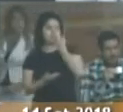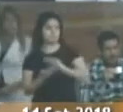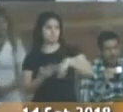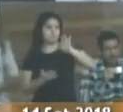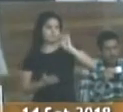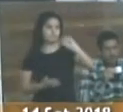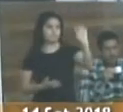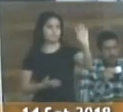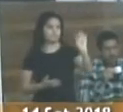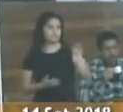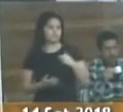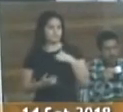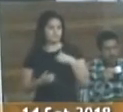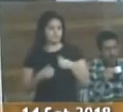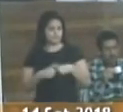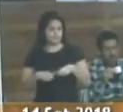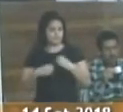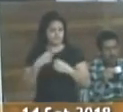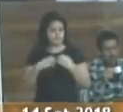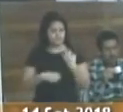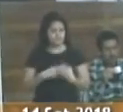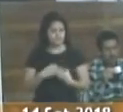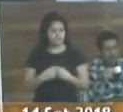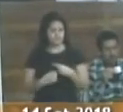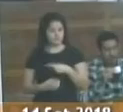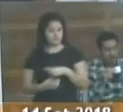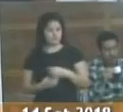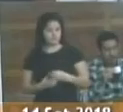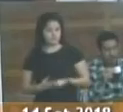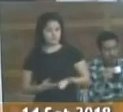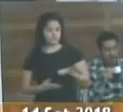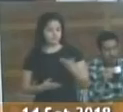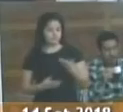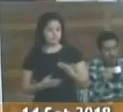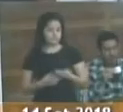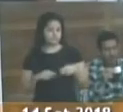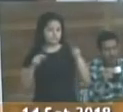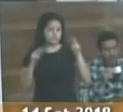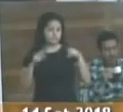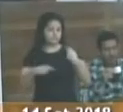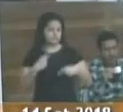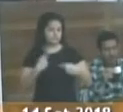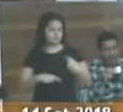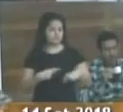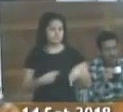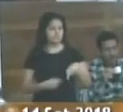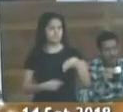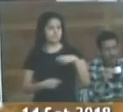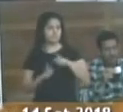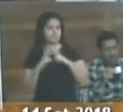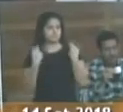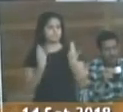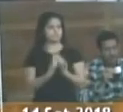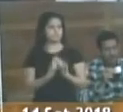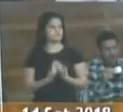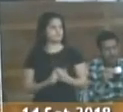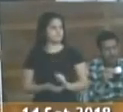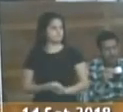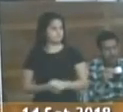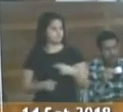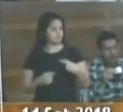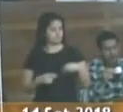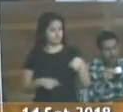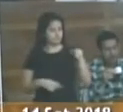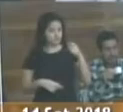tocou. E eu acho que esse é o grande produto dessa audiência. Discutir, claro, as demandas